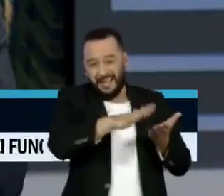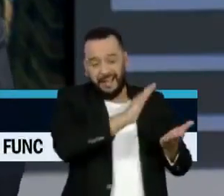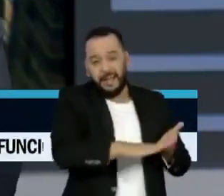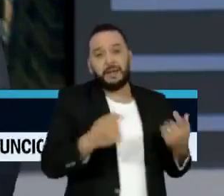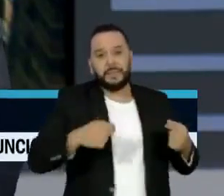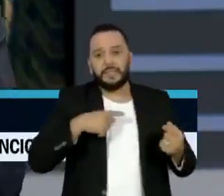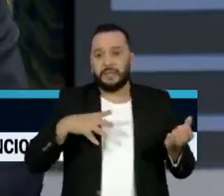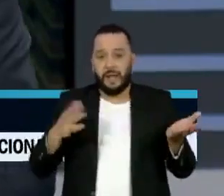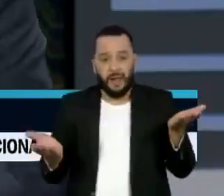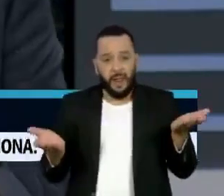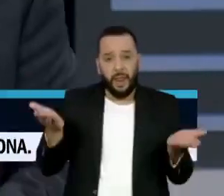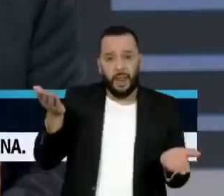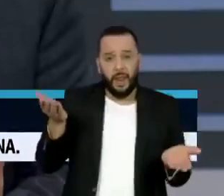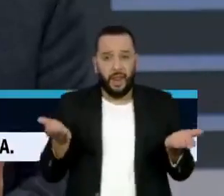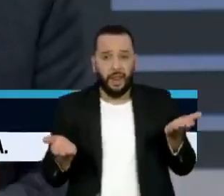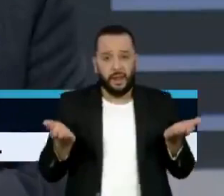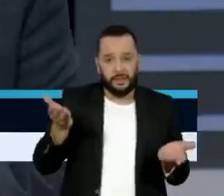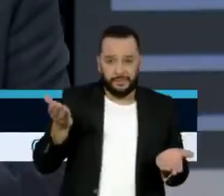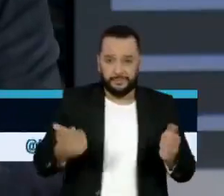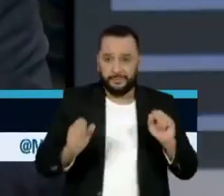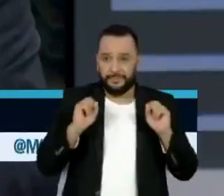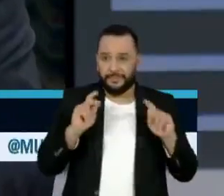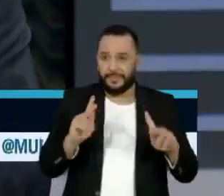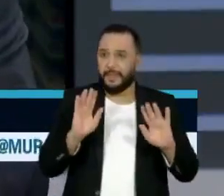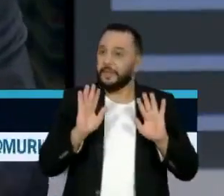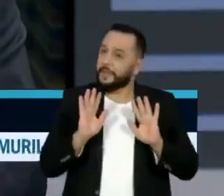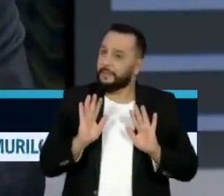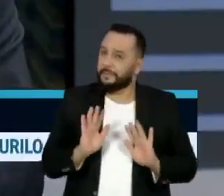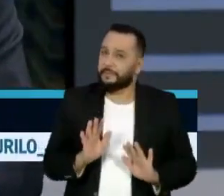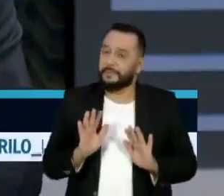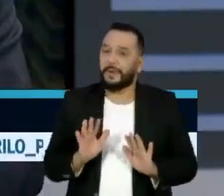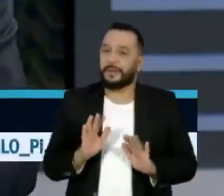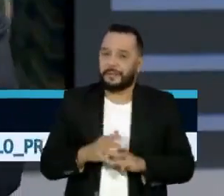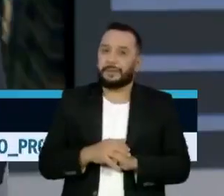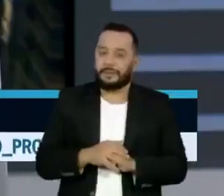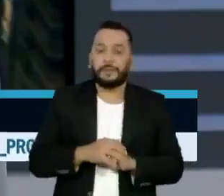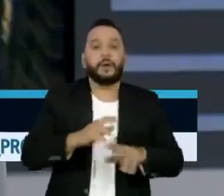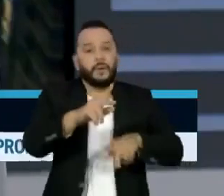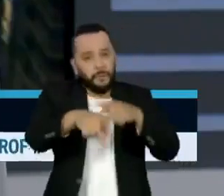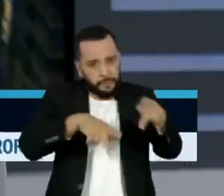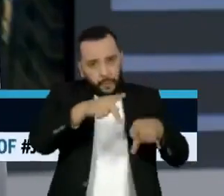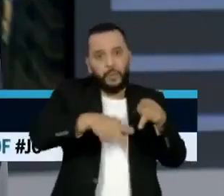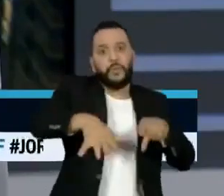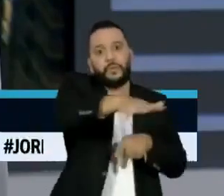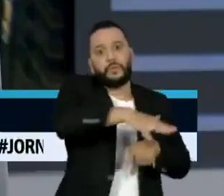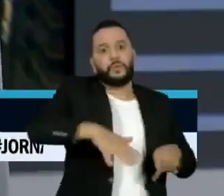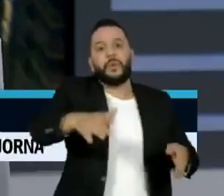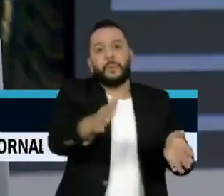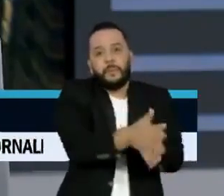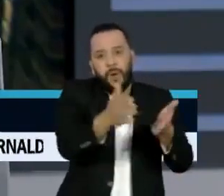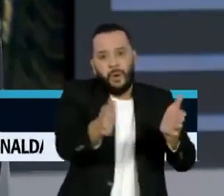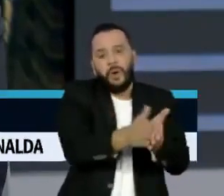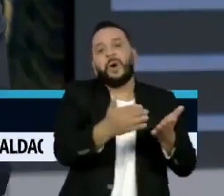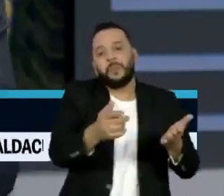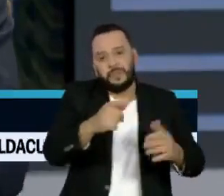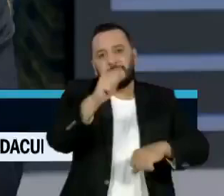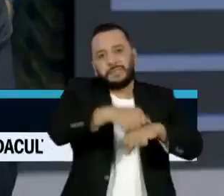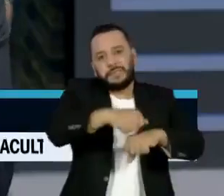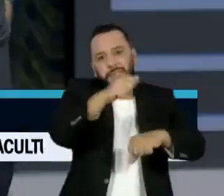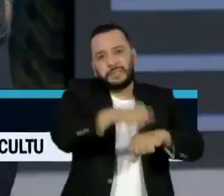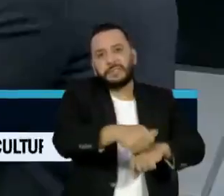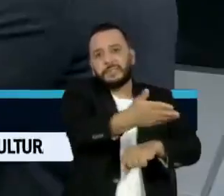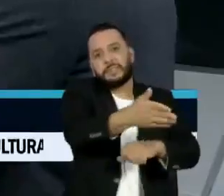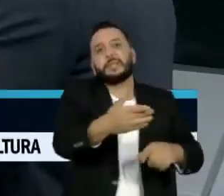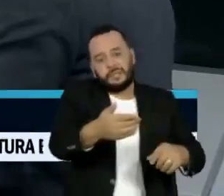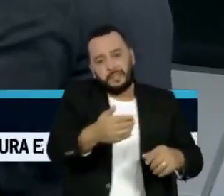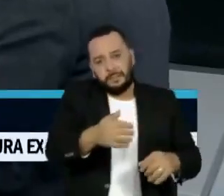dá para ficar assim. Por outro lado, a situação social e a situação de dificuldade da população